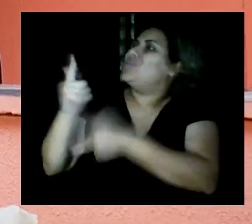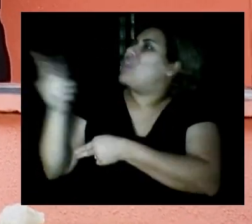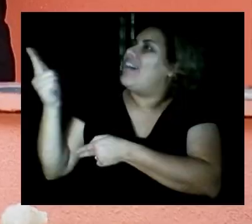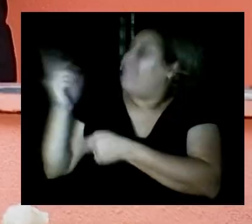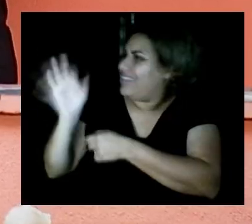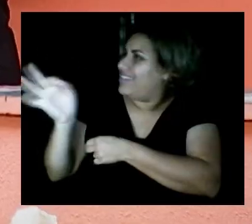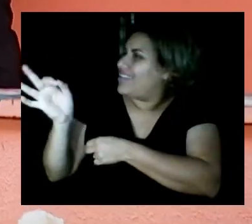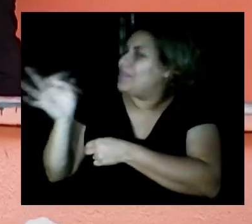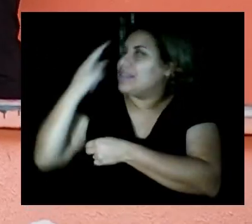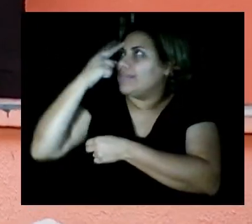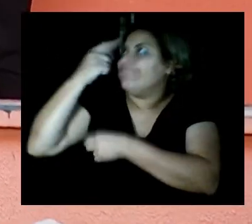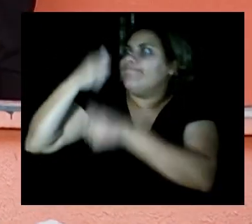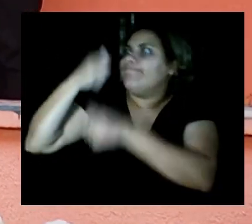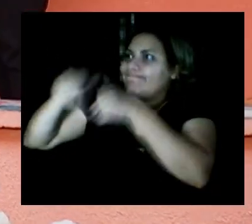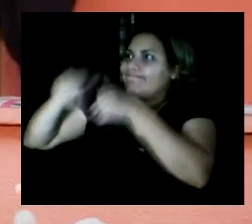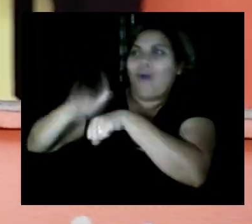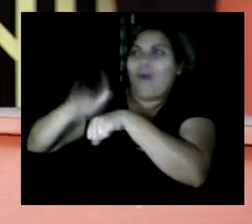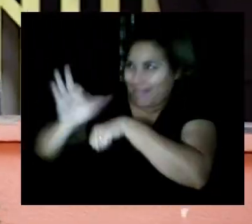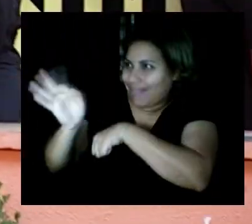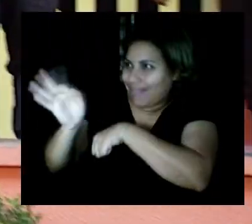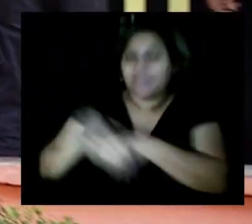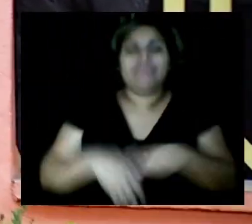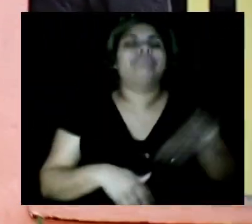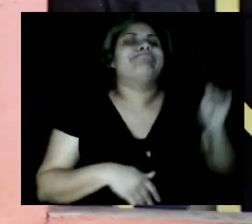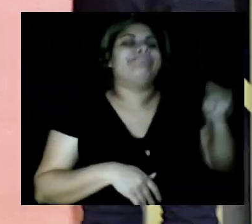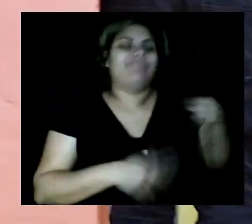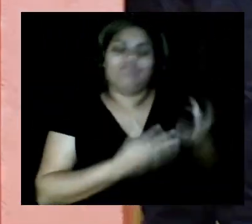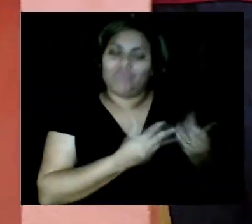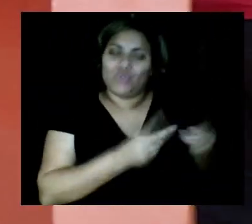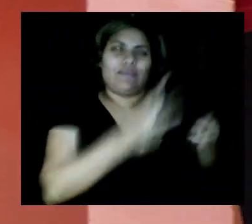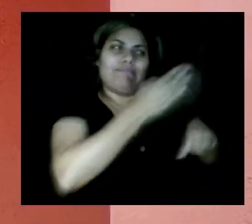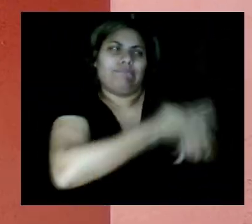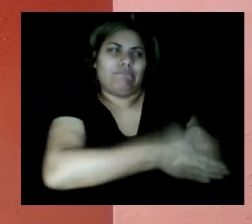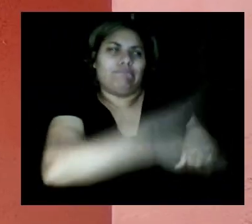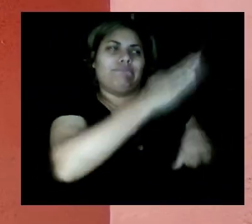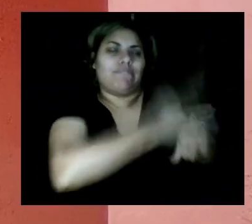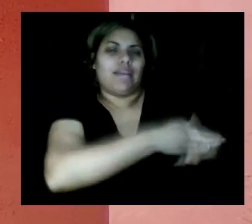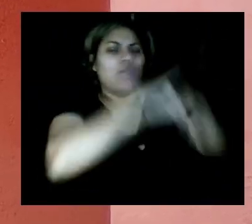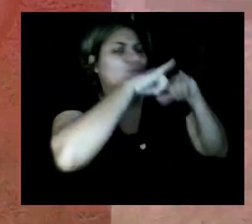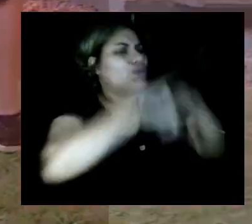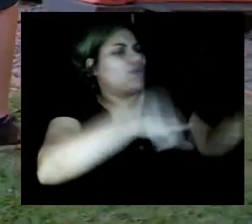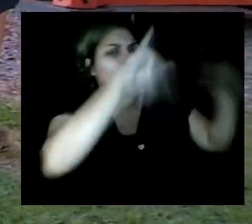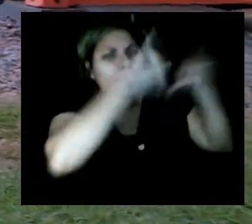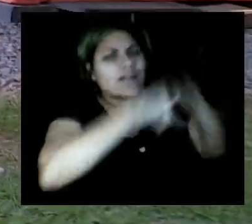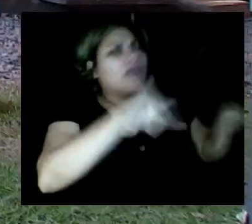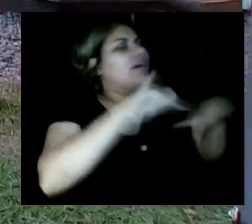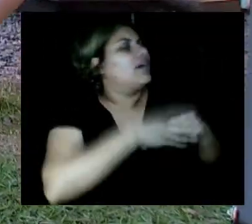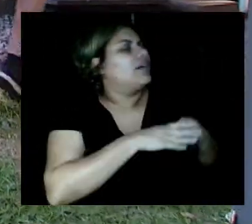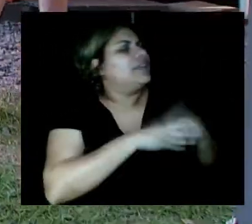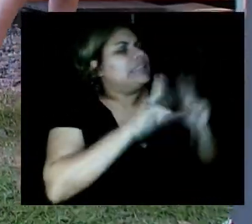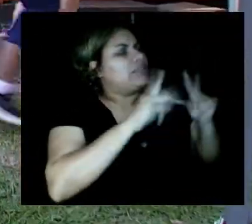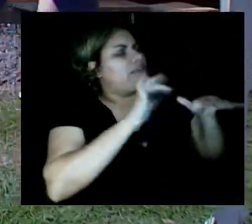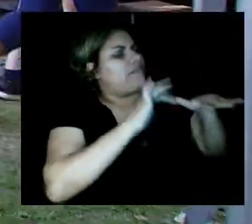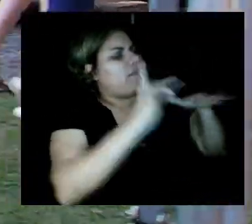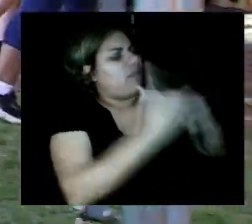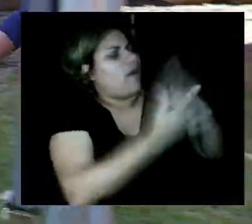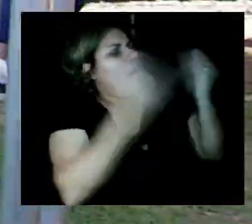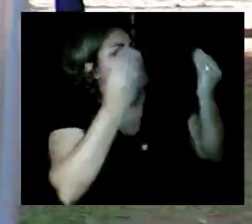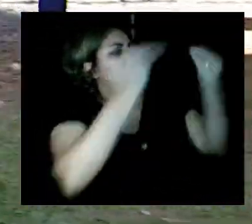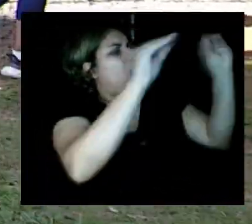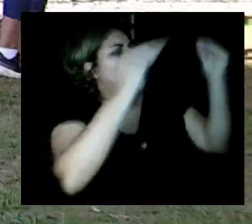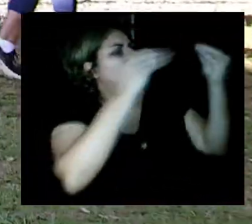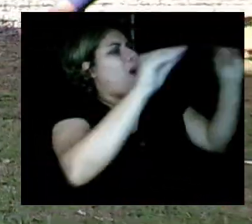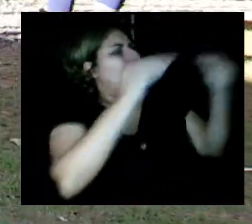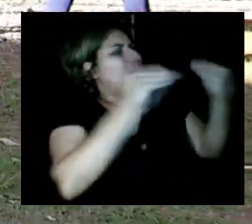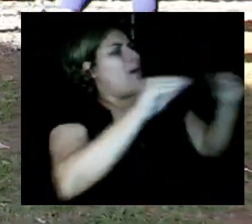Tem que ser divulgado bastante mesmo, colocado em, sabe, todas as mídias. porque falta ainda muito.